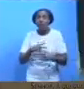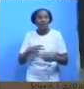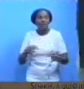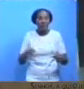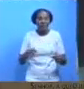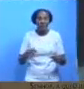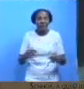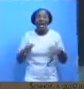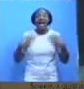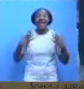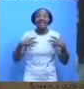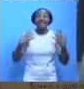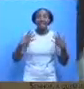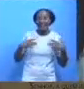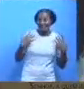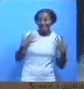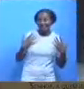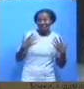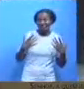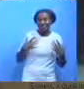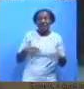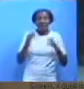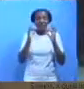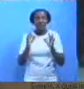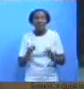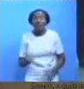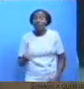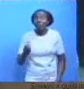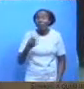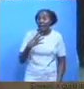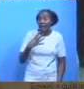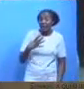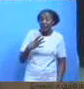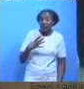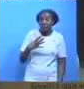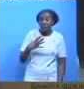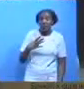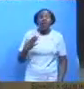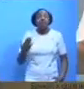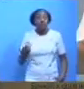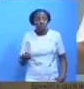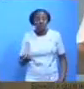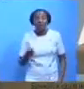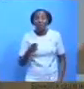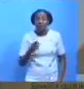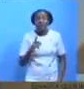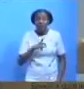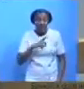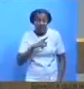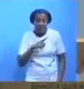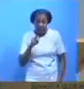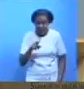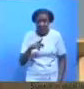ali em São José dos Pinhais, 40 quilômetros em linha reta, ele está no mar. Acontece que entre aonde ele nasce e o